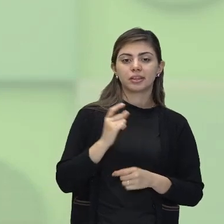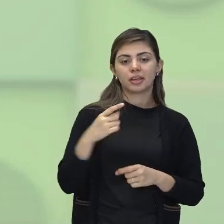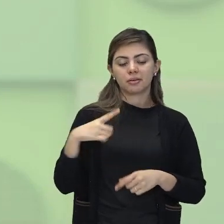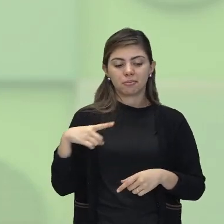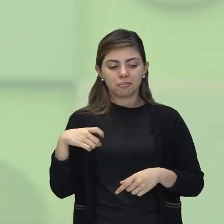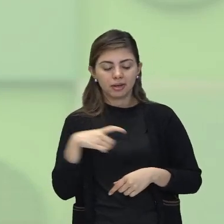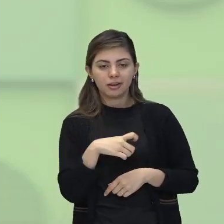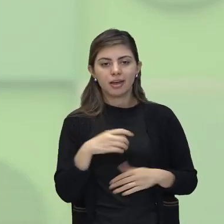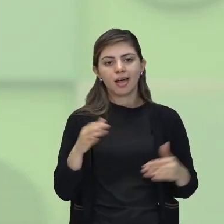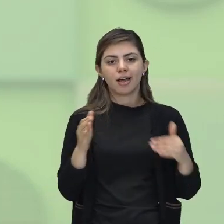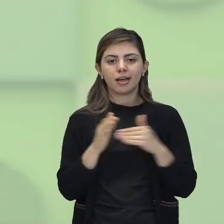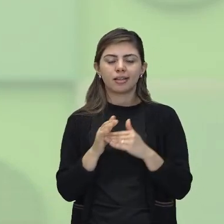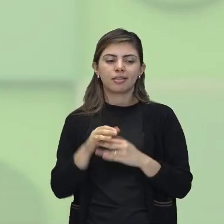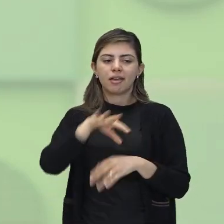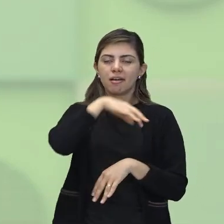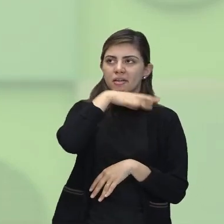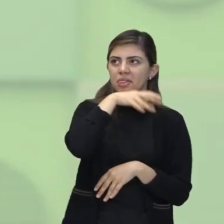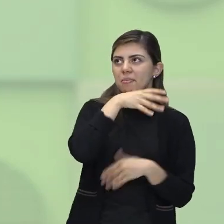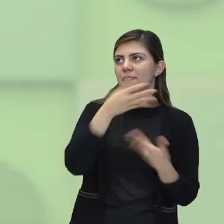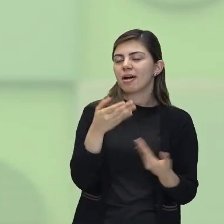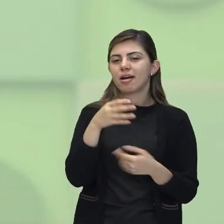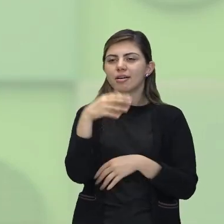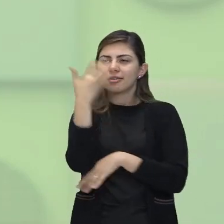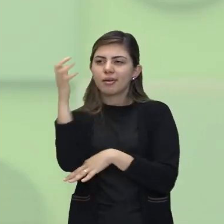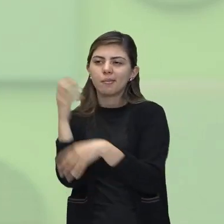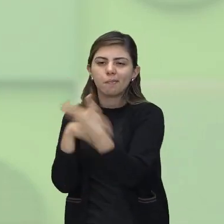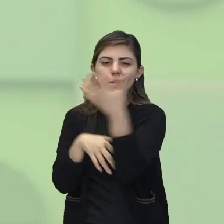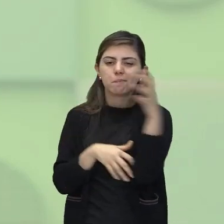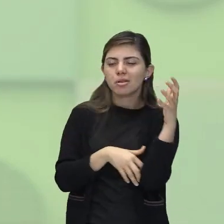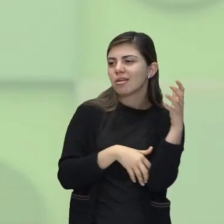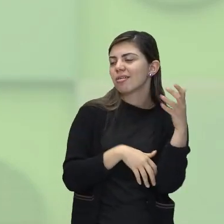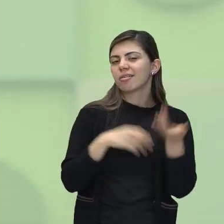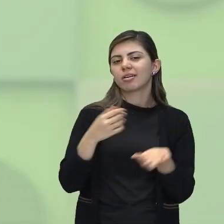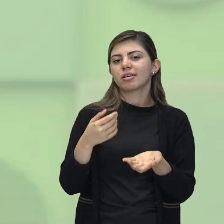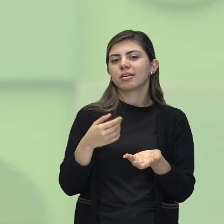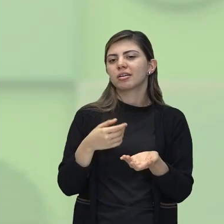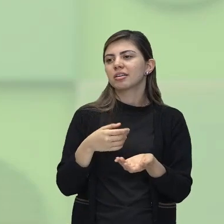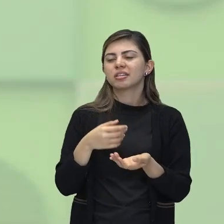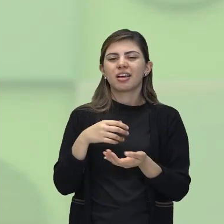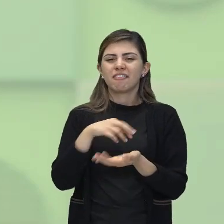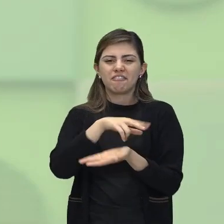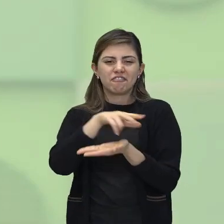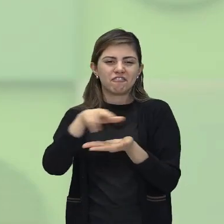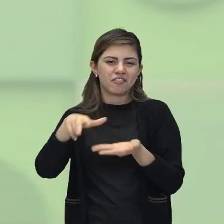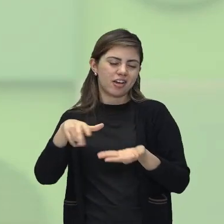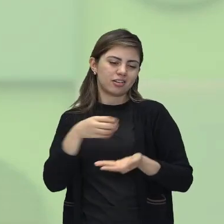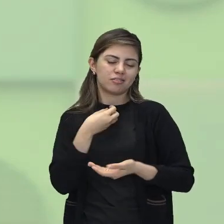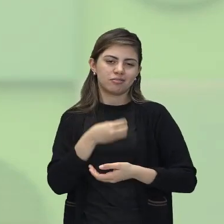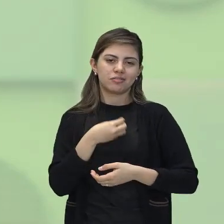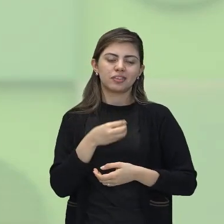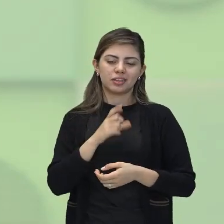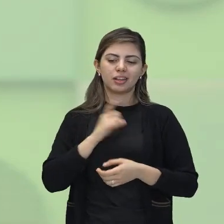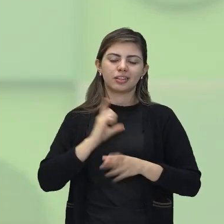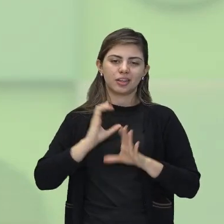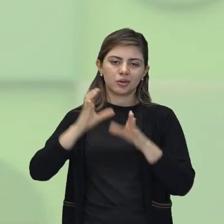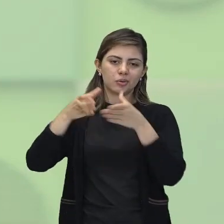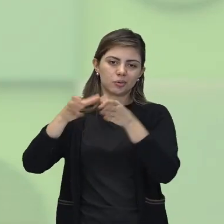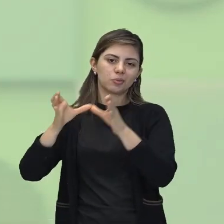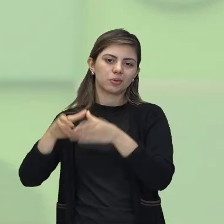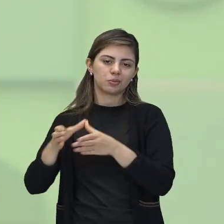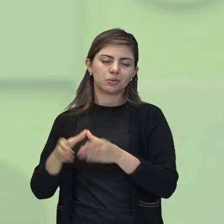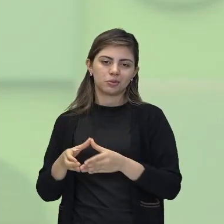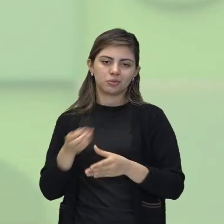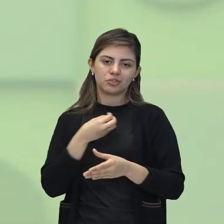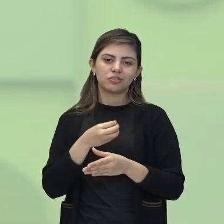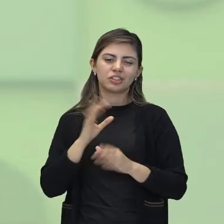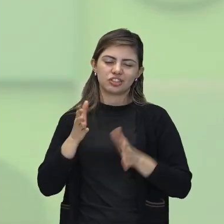micro-organismos até todos os animais, as plantas, as bactérias, os fungos, enfim, todos esses que comentei aqui